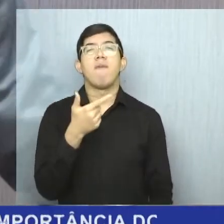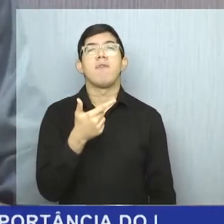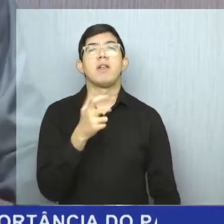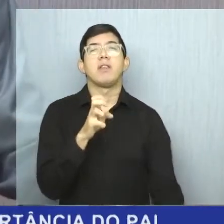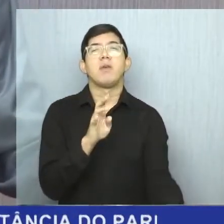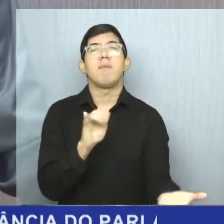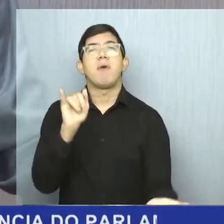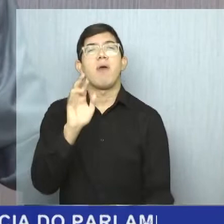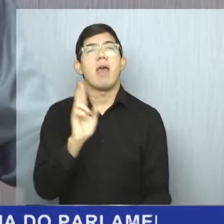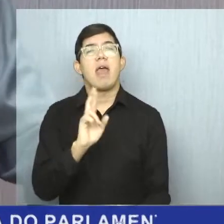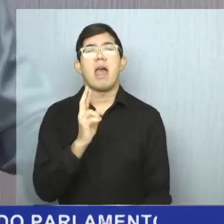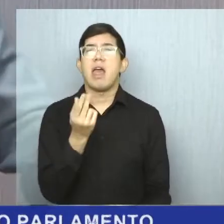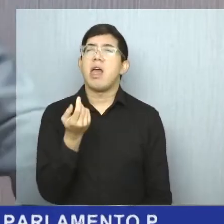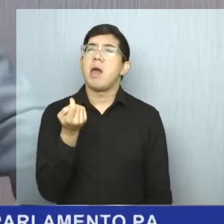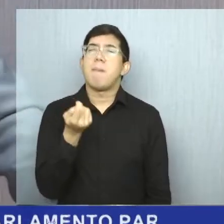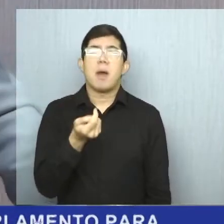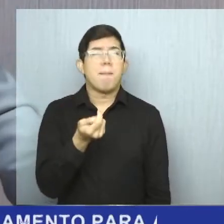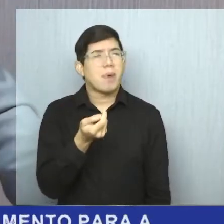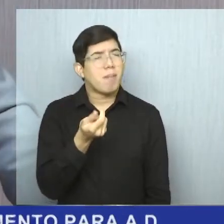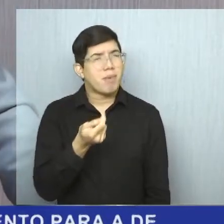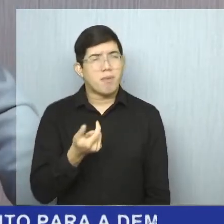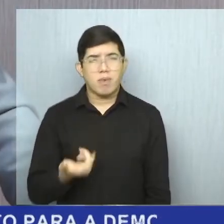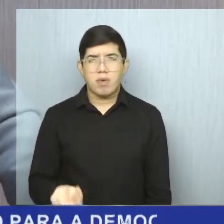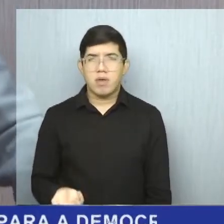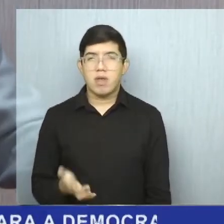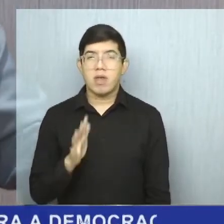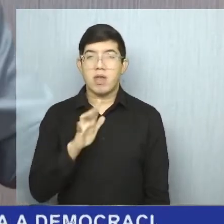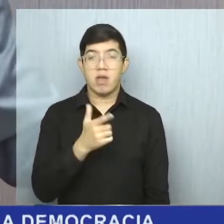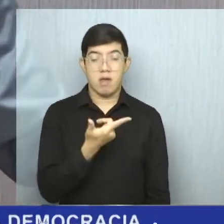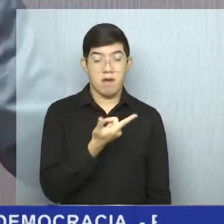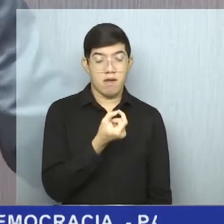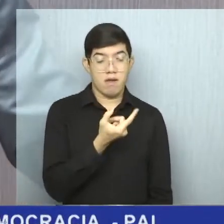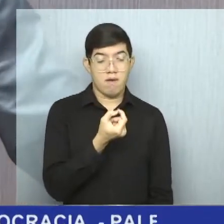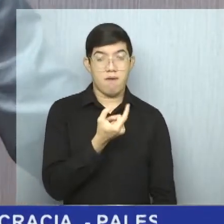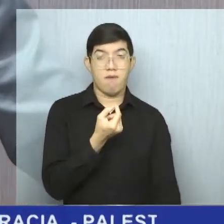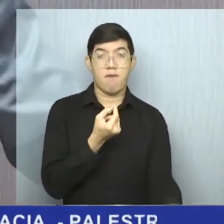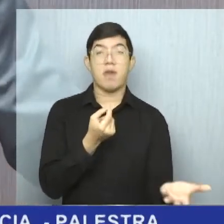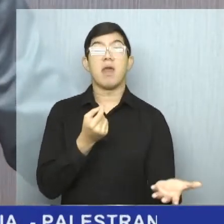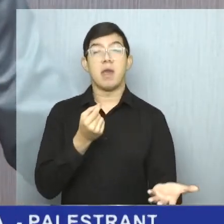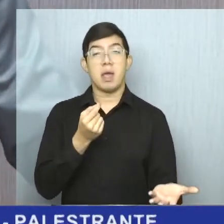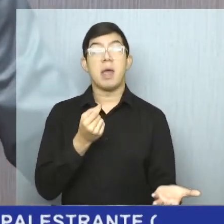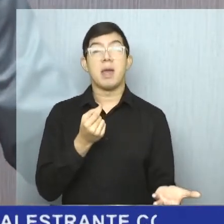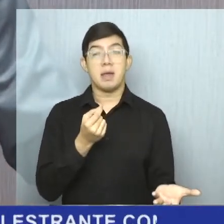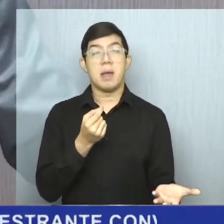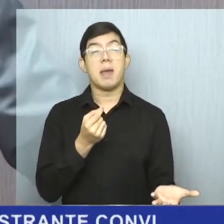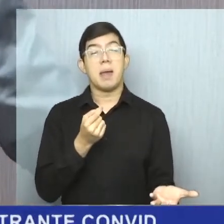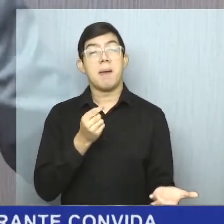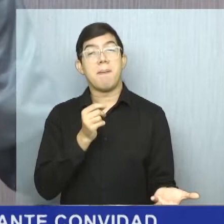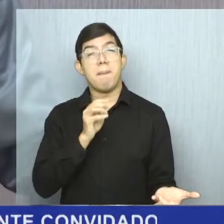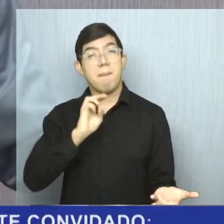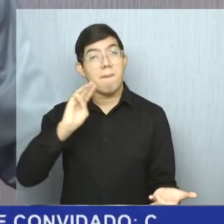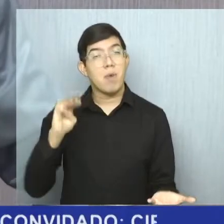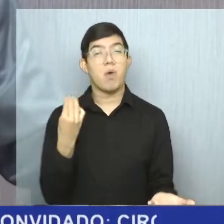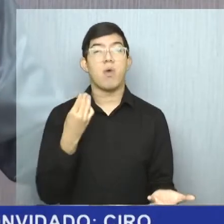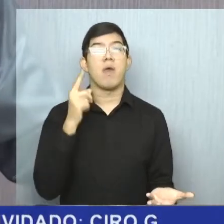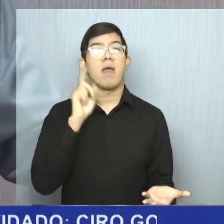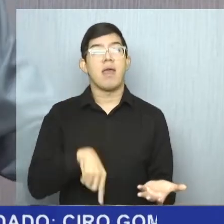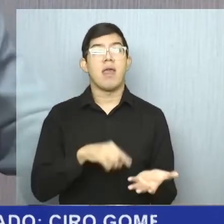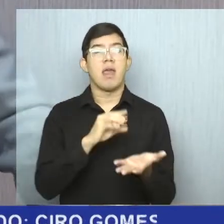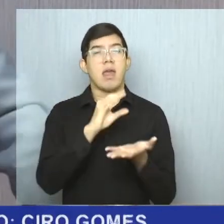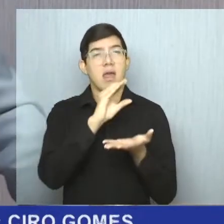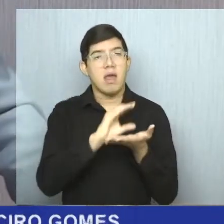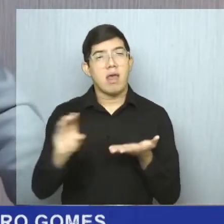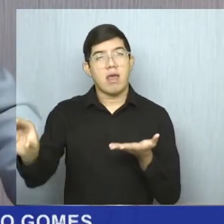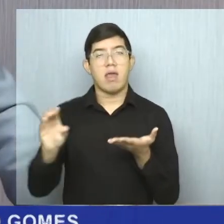de reais. E desses 25 bilhões, 20 bilhões estão entregues a uma emenda do relator, em que é só olhar, com